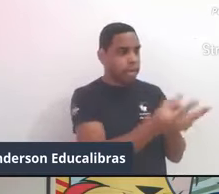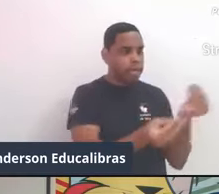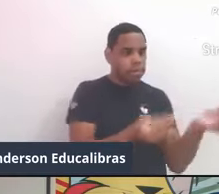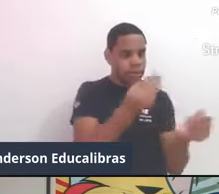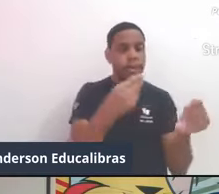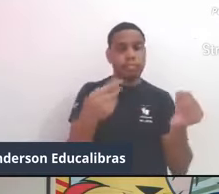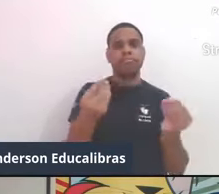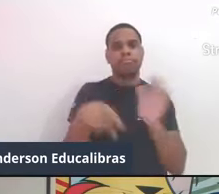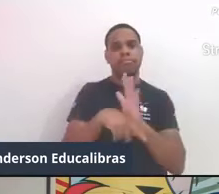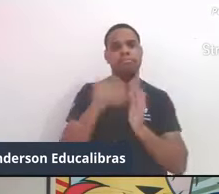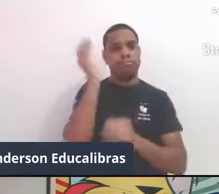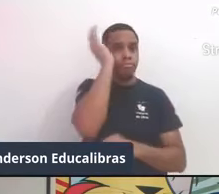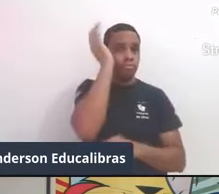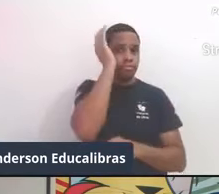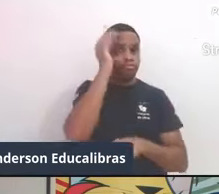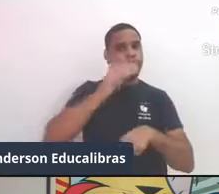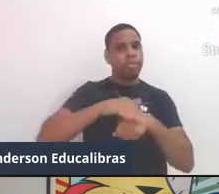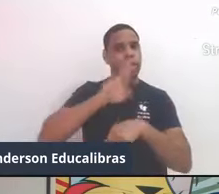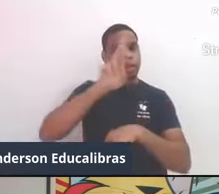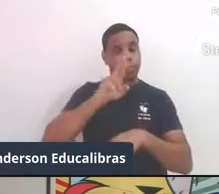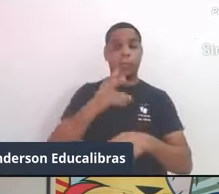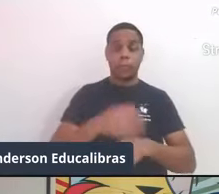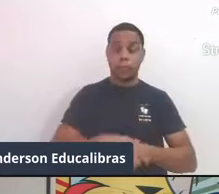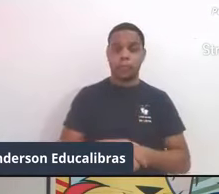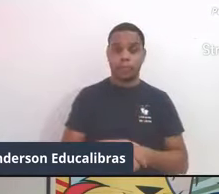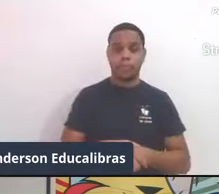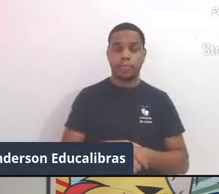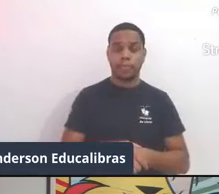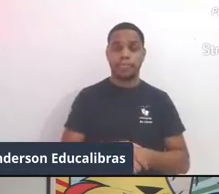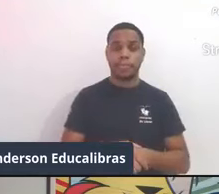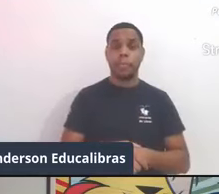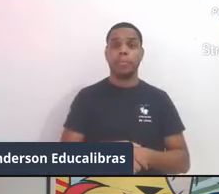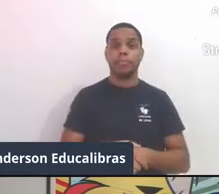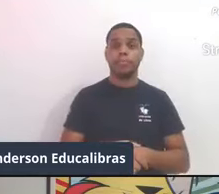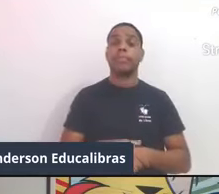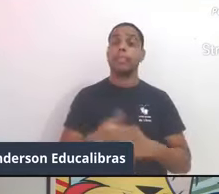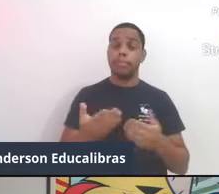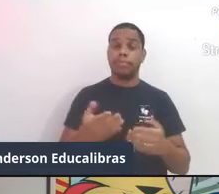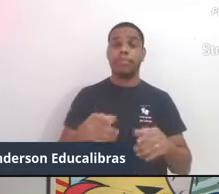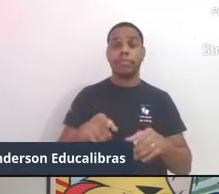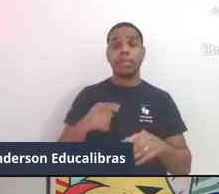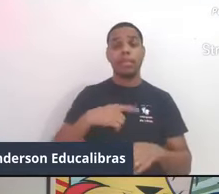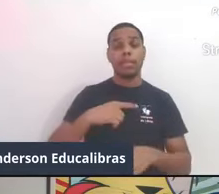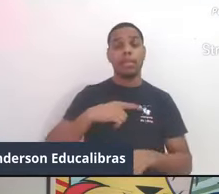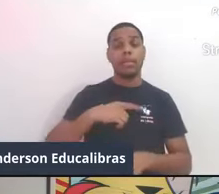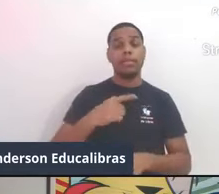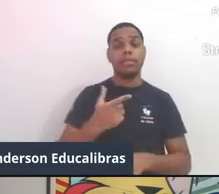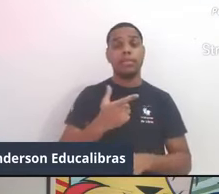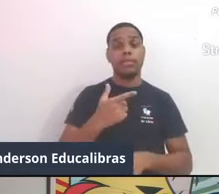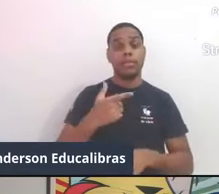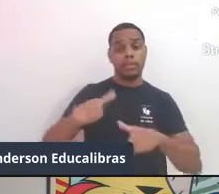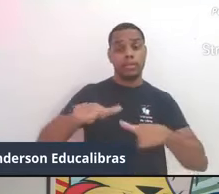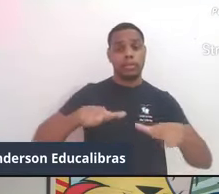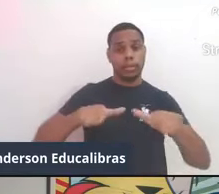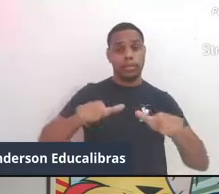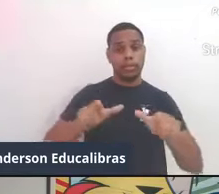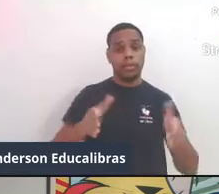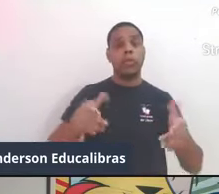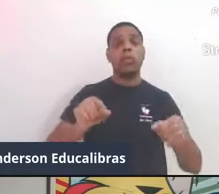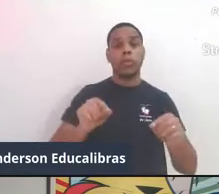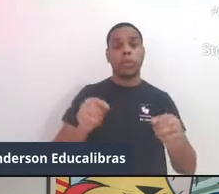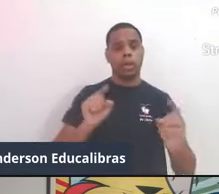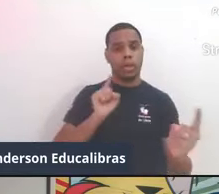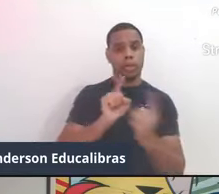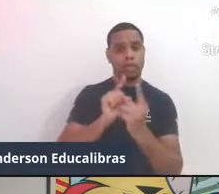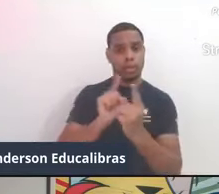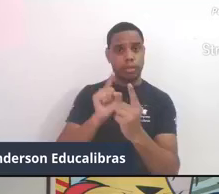ação muito significativa. Tivemos também um trabalho muito forte ligado ao atendimento das